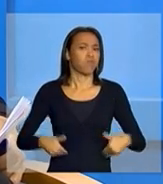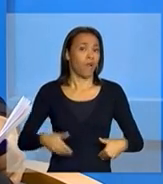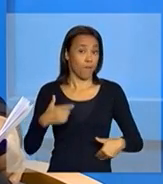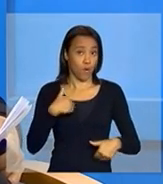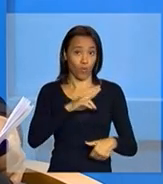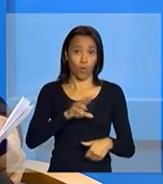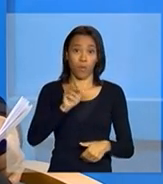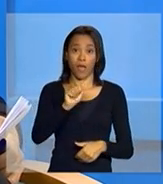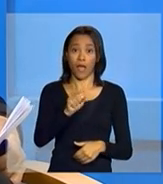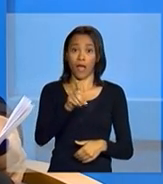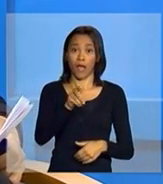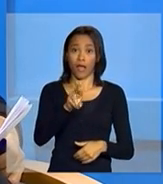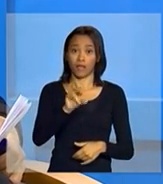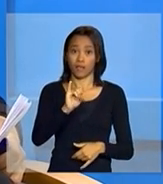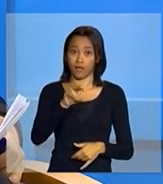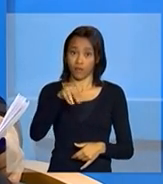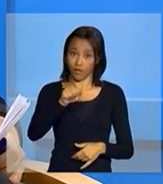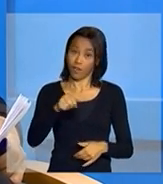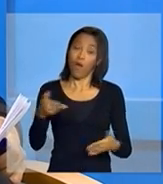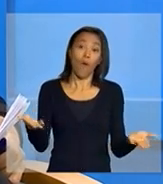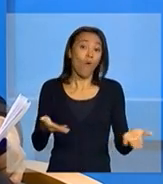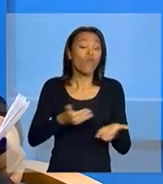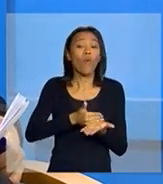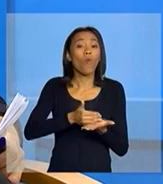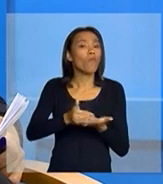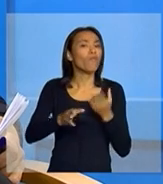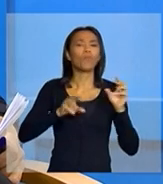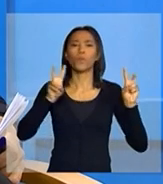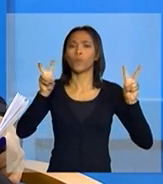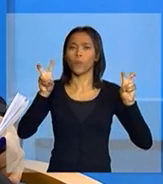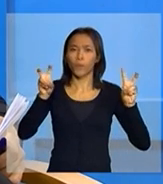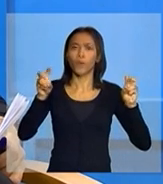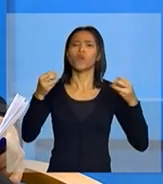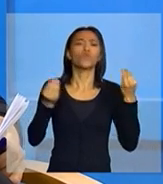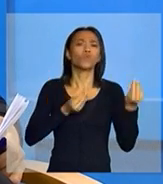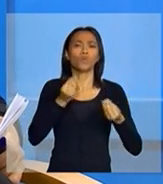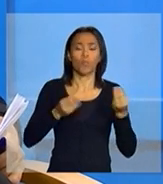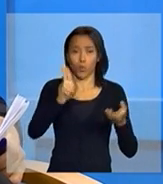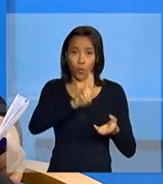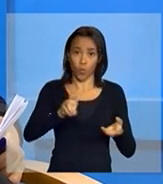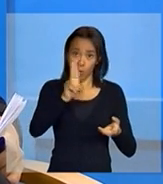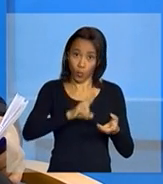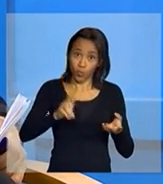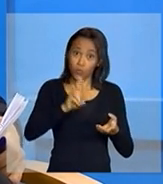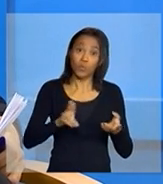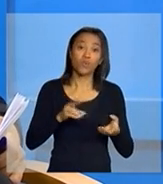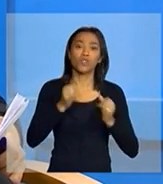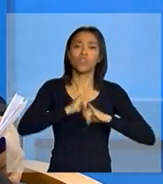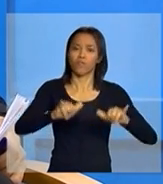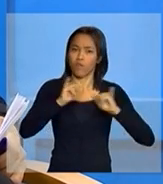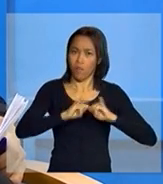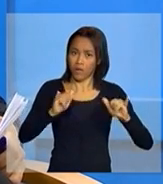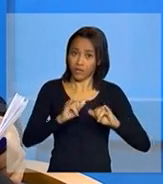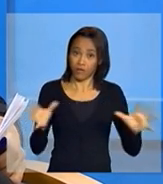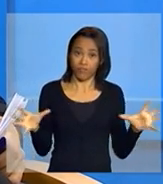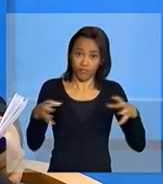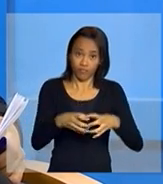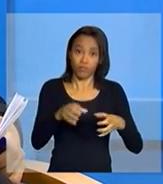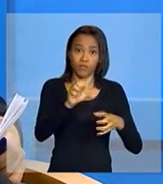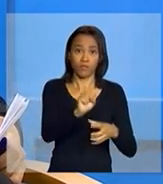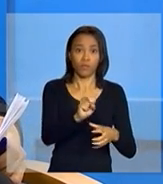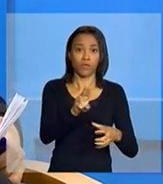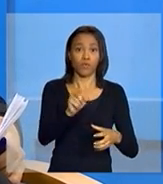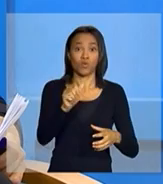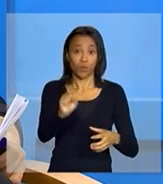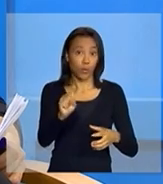Adriana tacá hoje nós vamos falar sobre o sistema de informação da rede suas em destaque para o sistema de